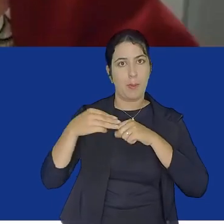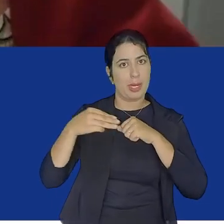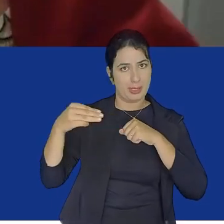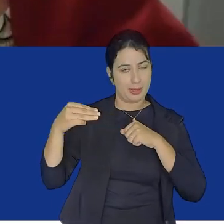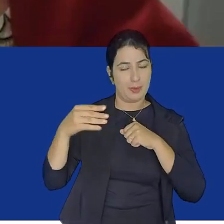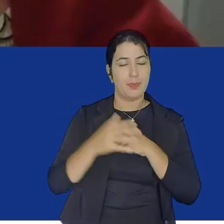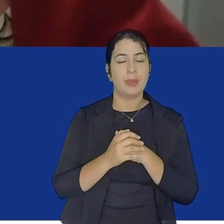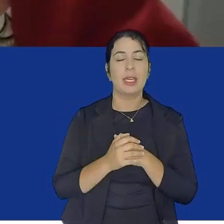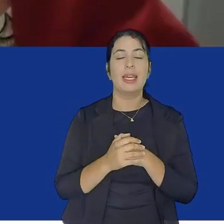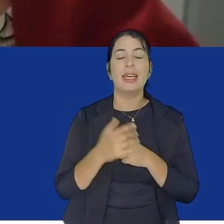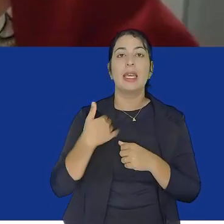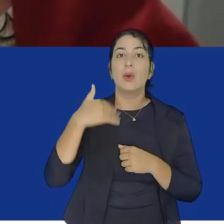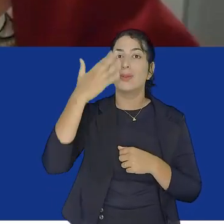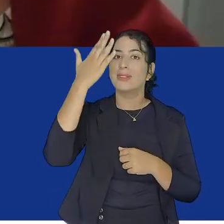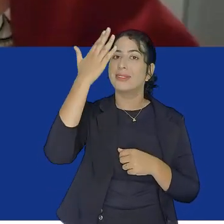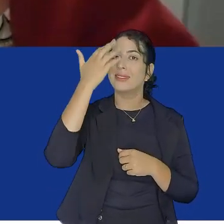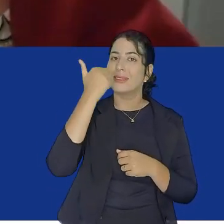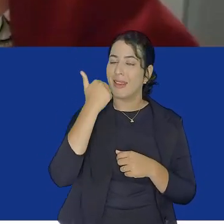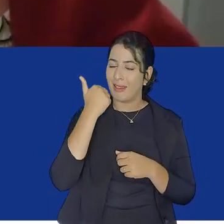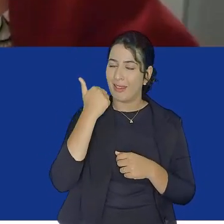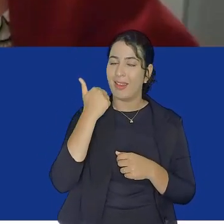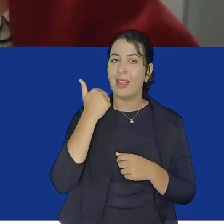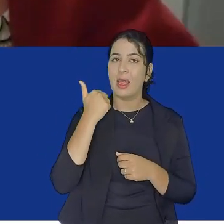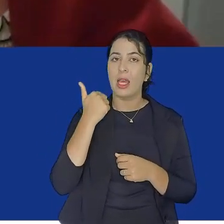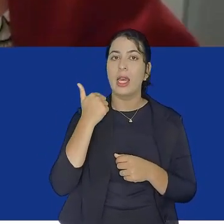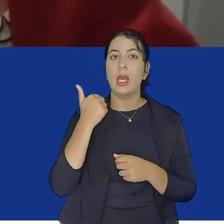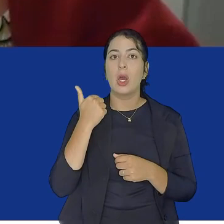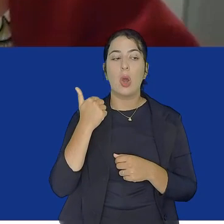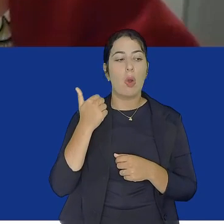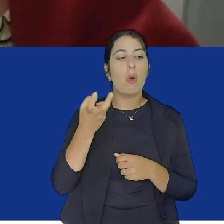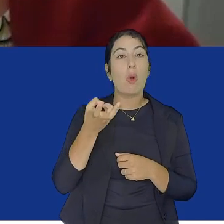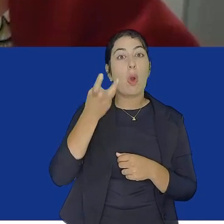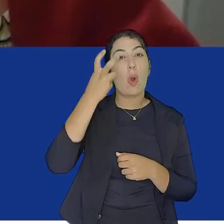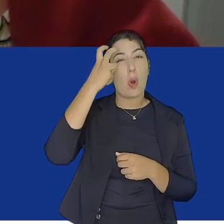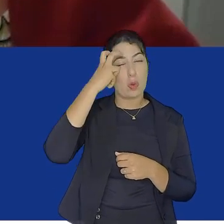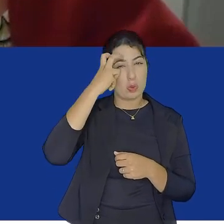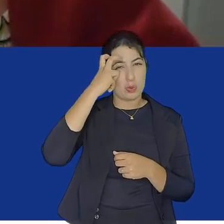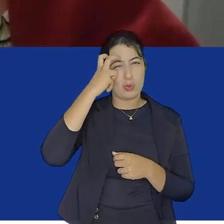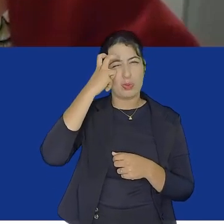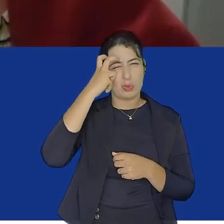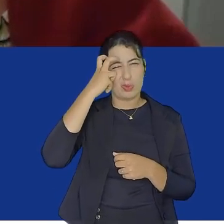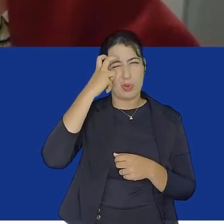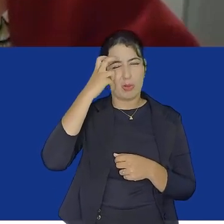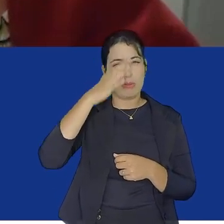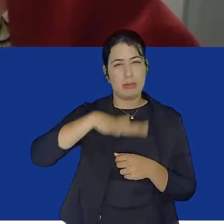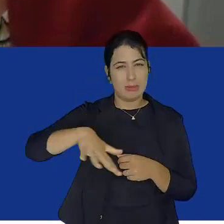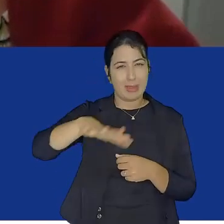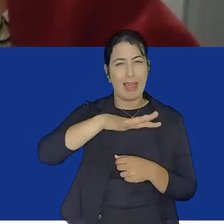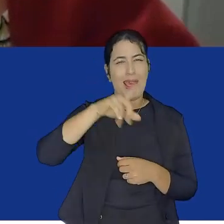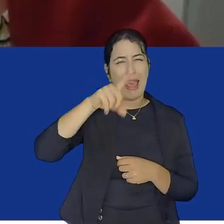gente sabe que a mudança, a cultura organizacional é o âmbito mais difícil